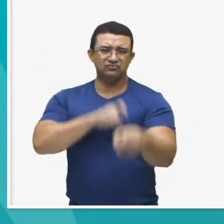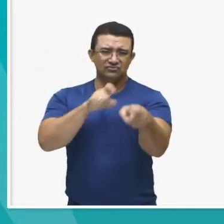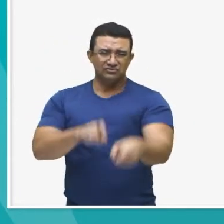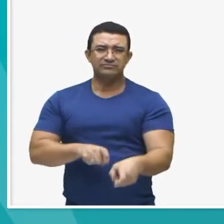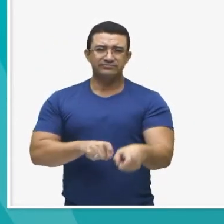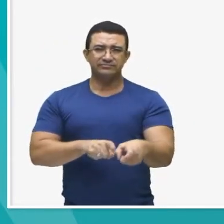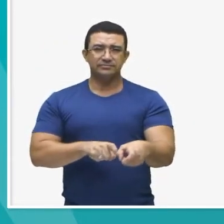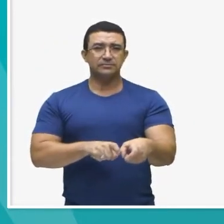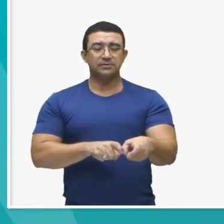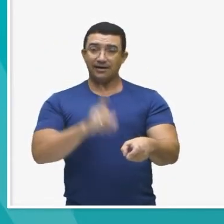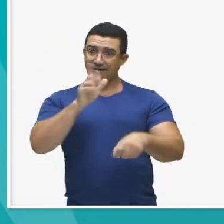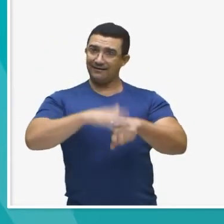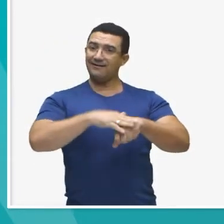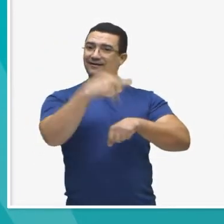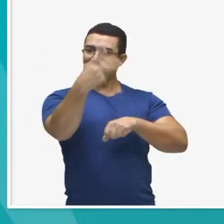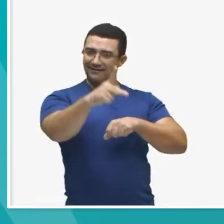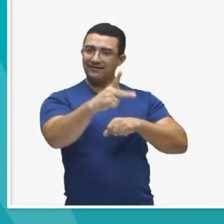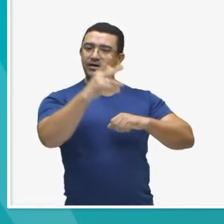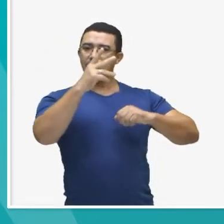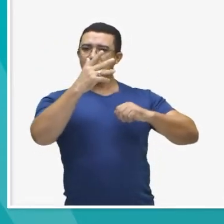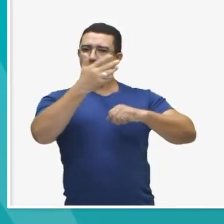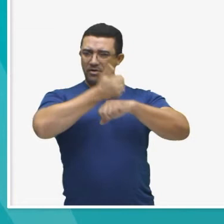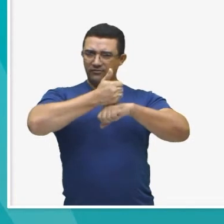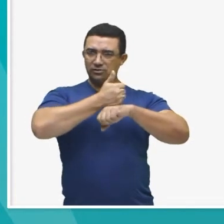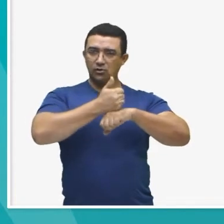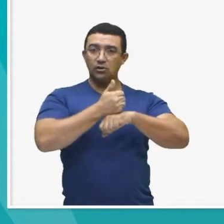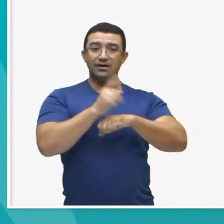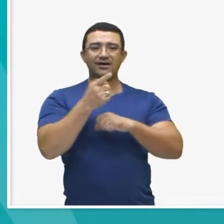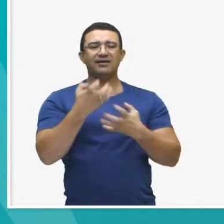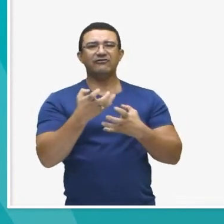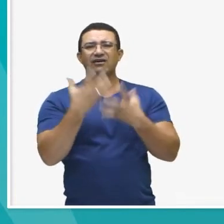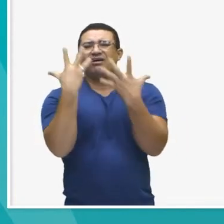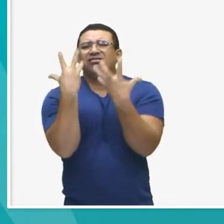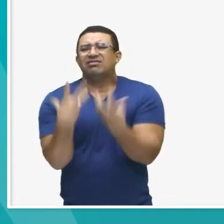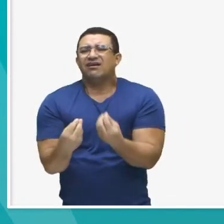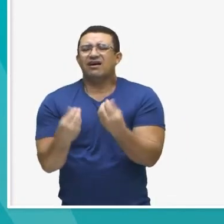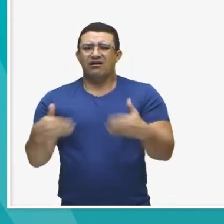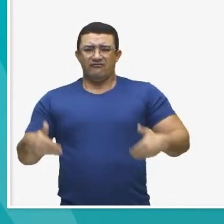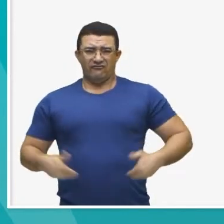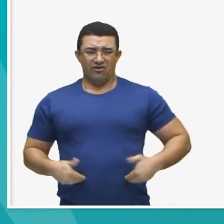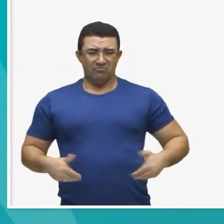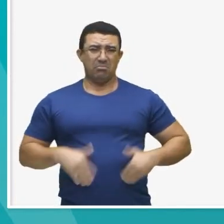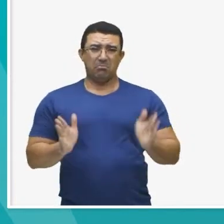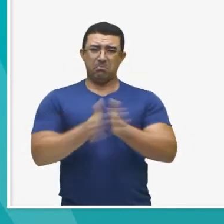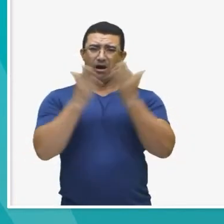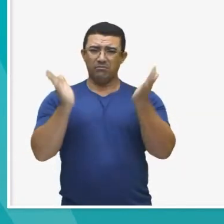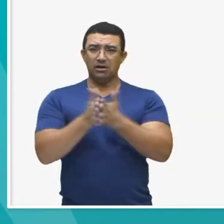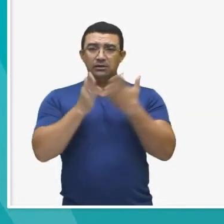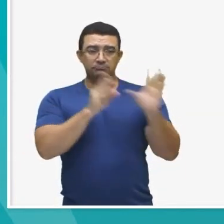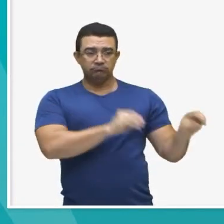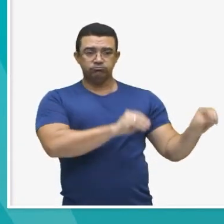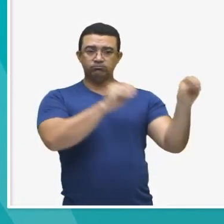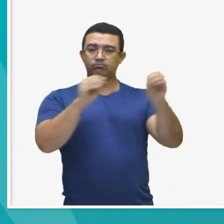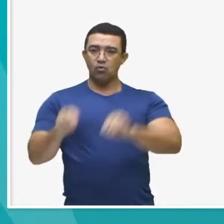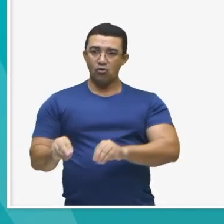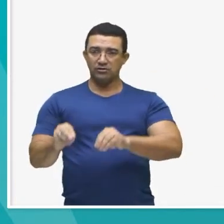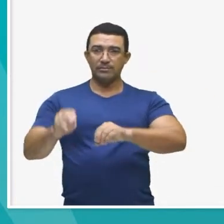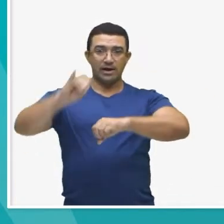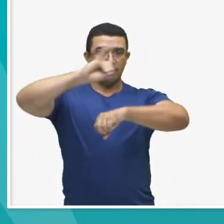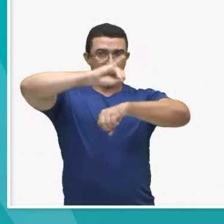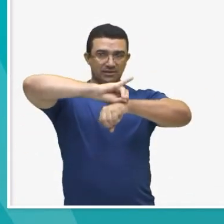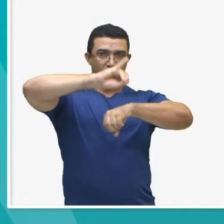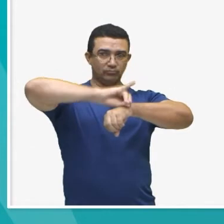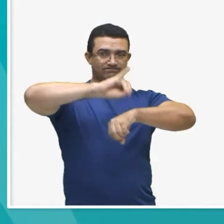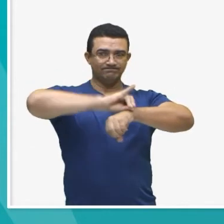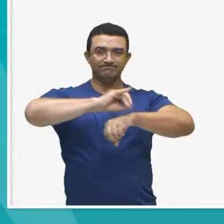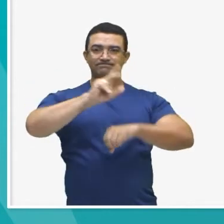vocês, e que foge da seca e da miséria e parte em busca de trabalho na capital, Recife,